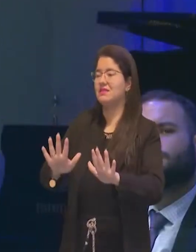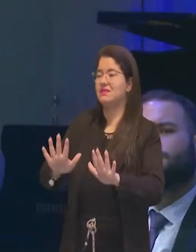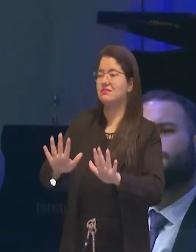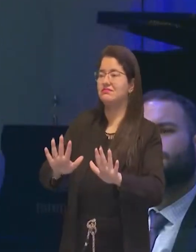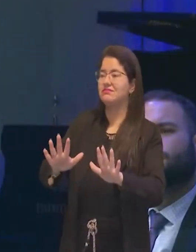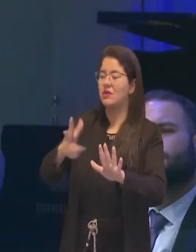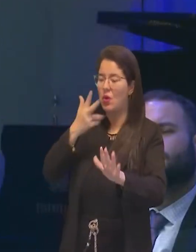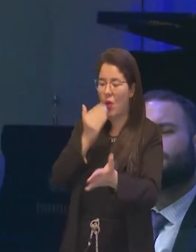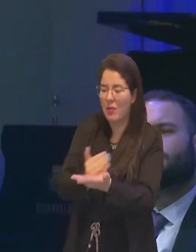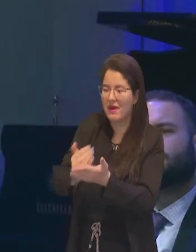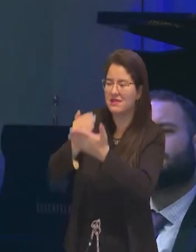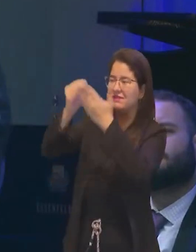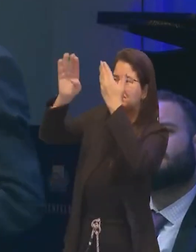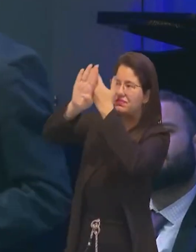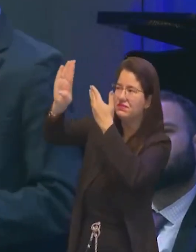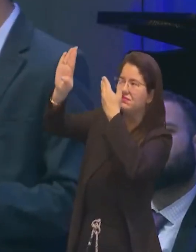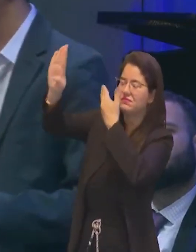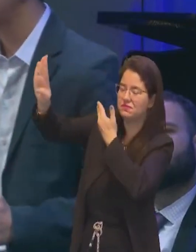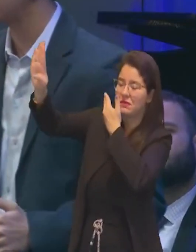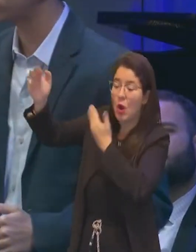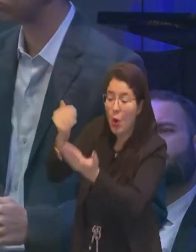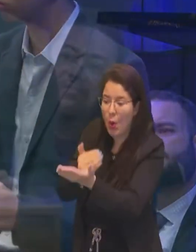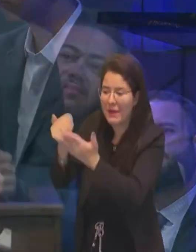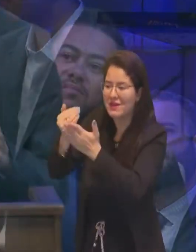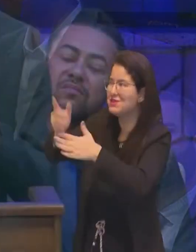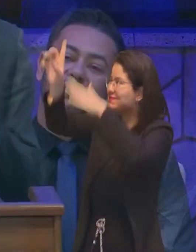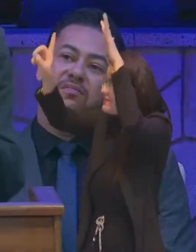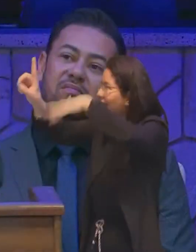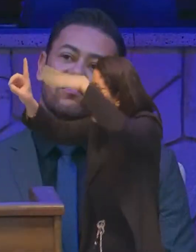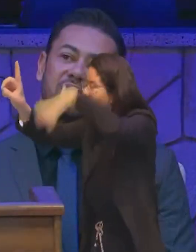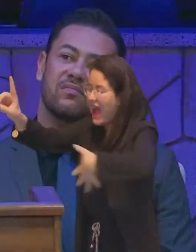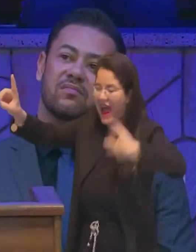espaço que antes era dedicado ao nosso Senhor Jesus.